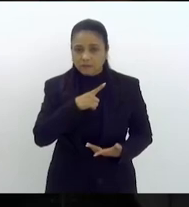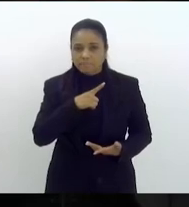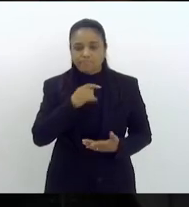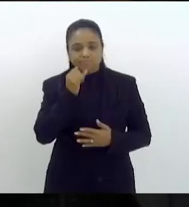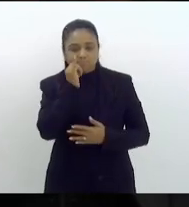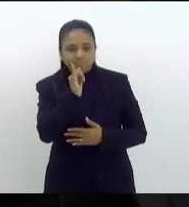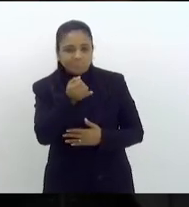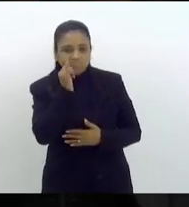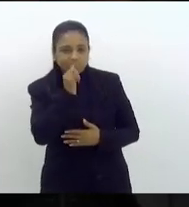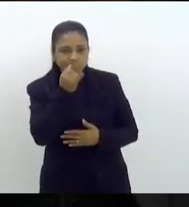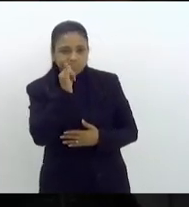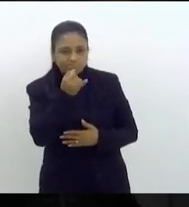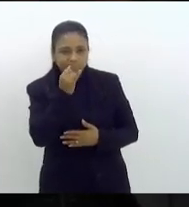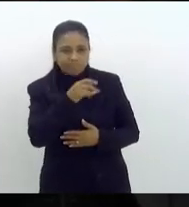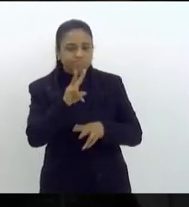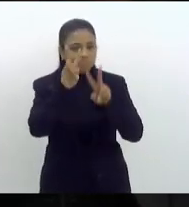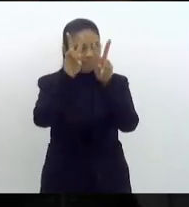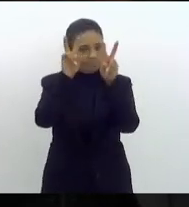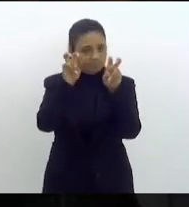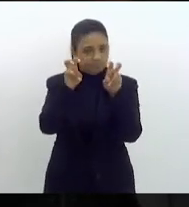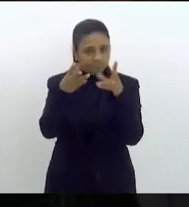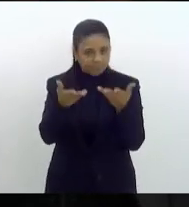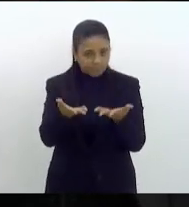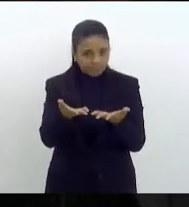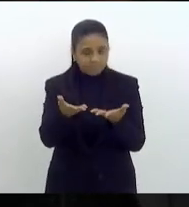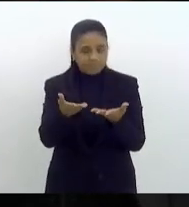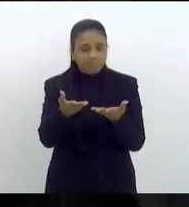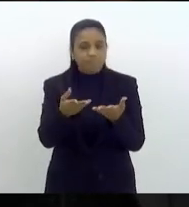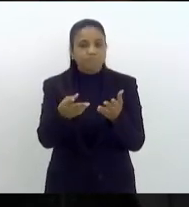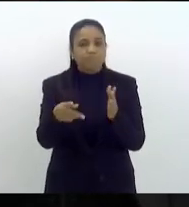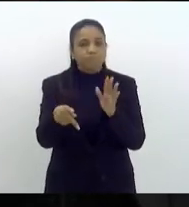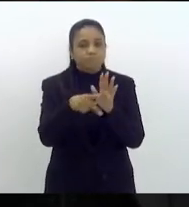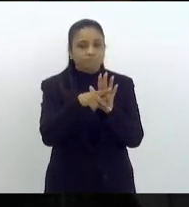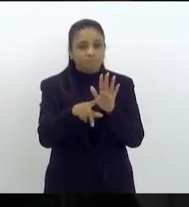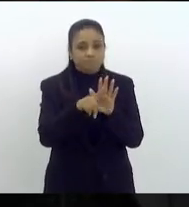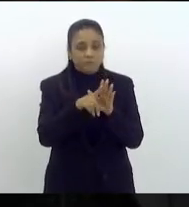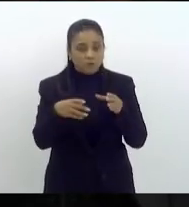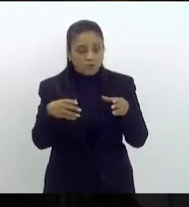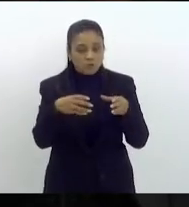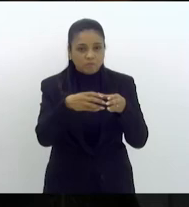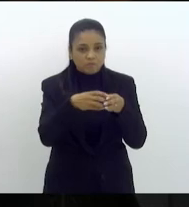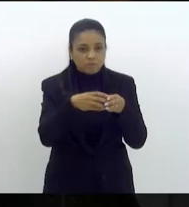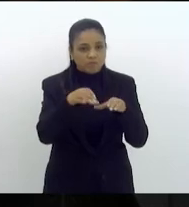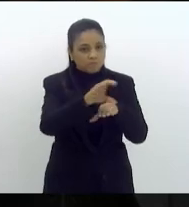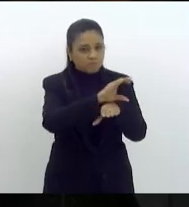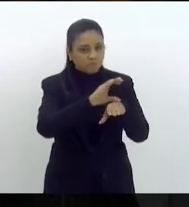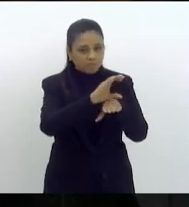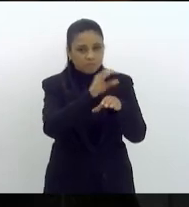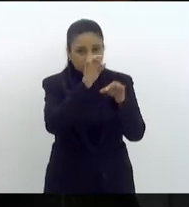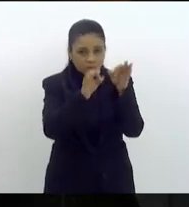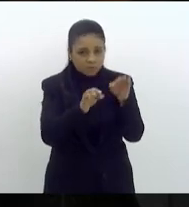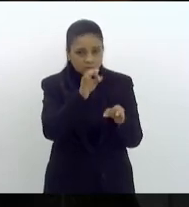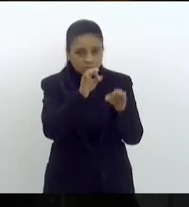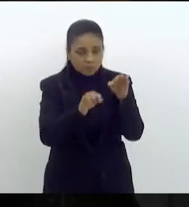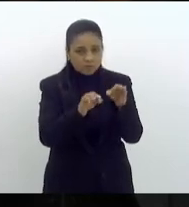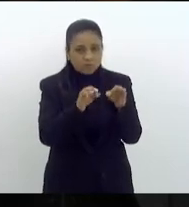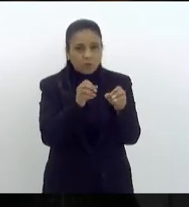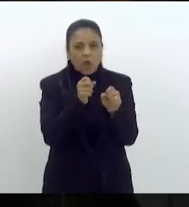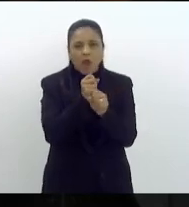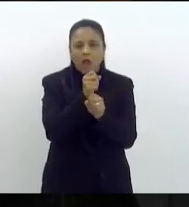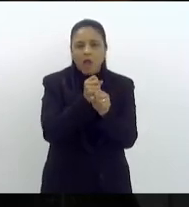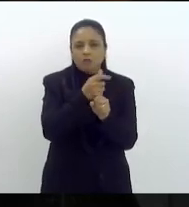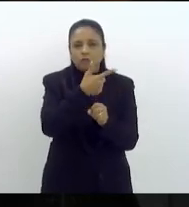relator da presente matéria na comissão de condições Justiça no ano